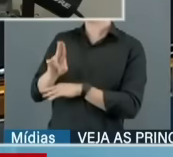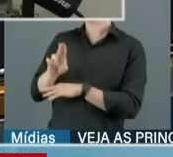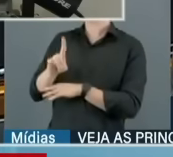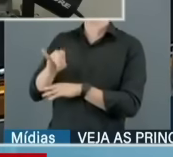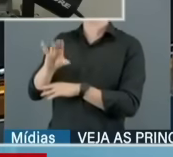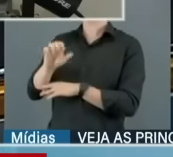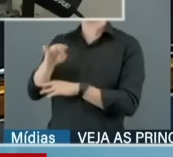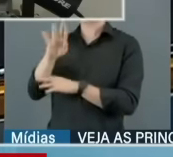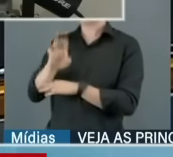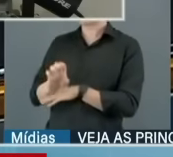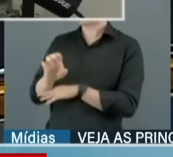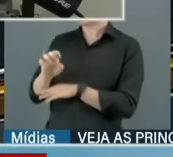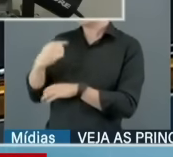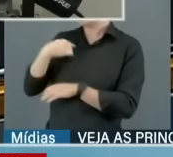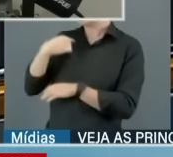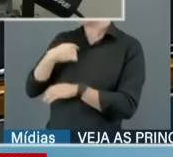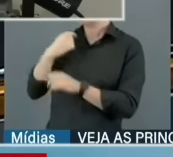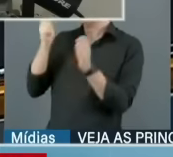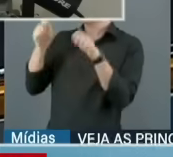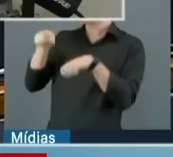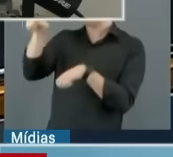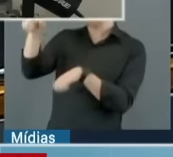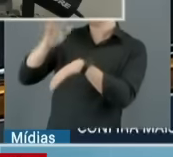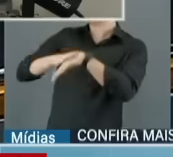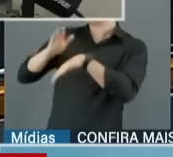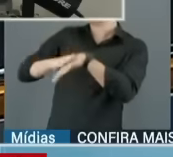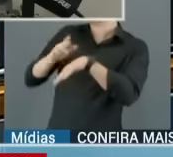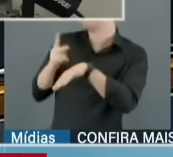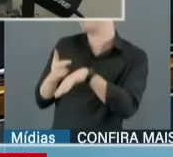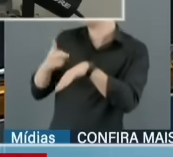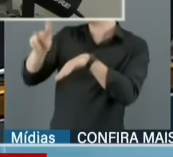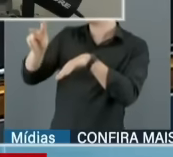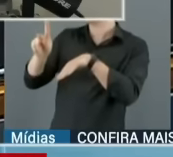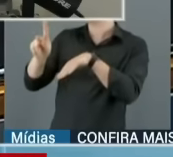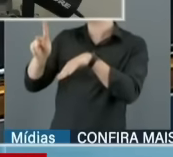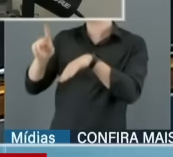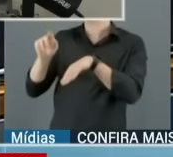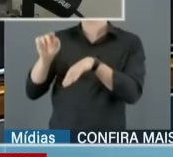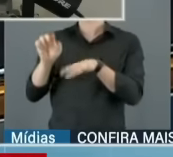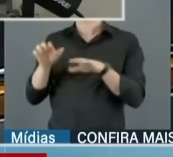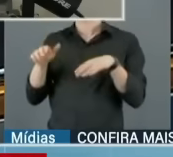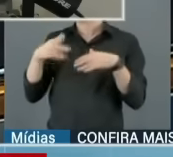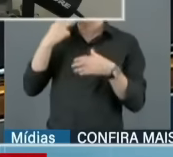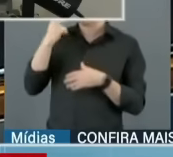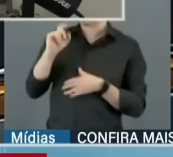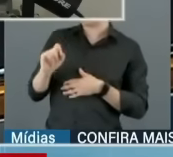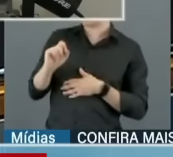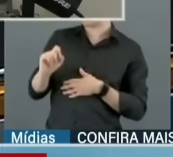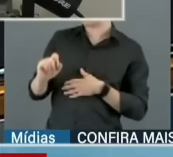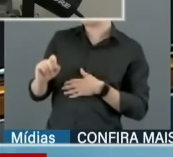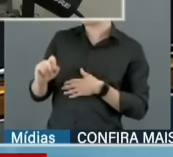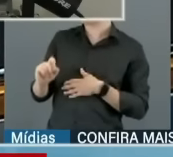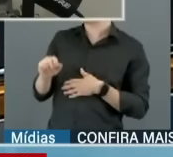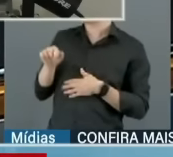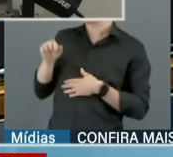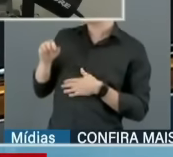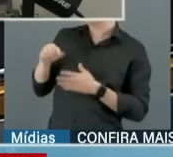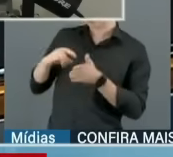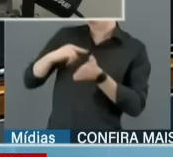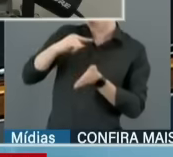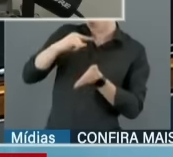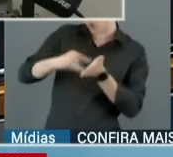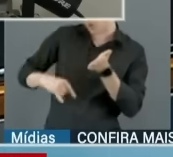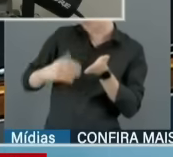houve foi uma tentativa de ataque à democracia. As instituições democráticas representadas soberanamente, simbolicamente,